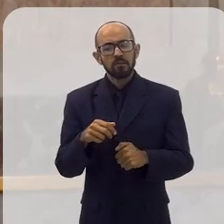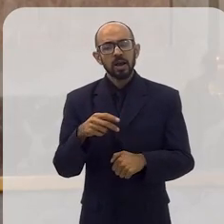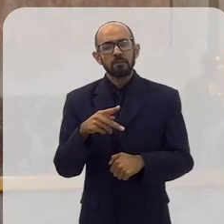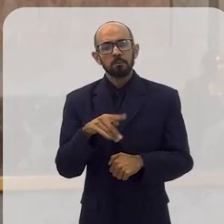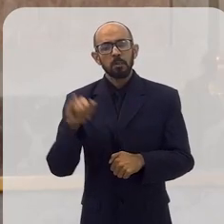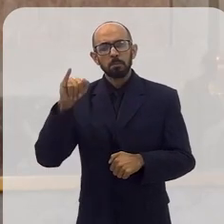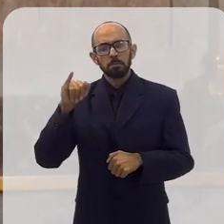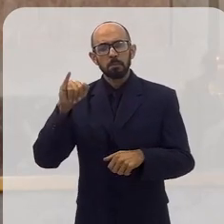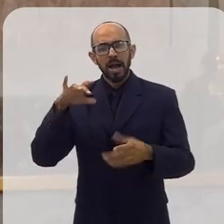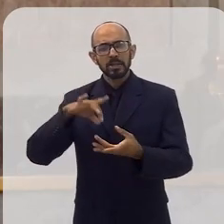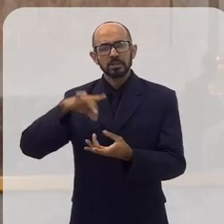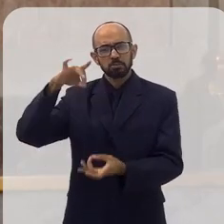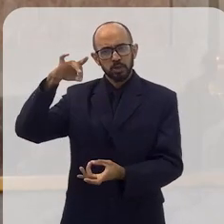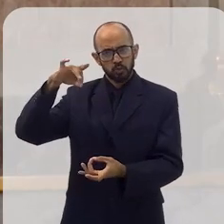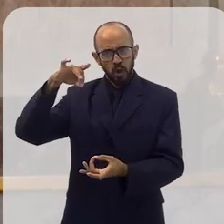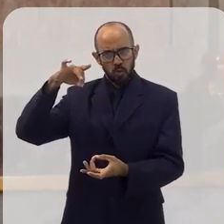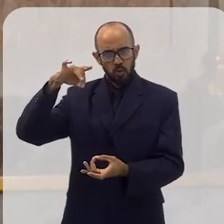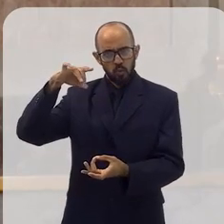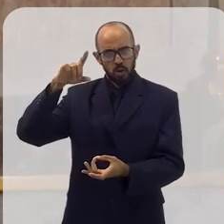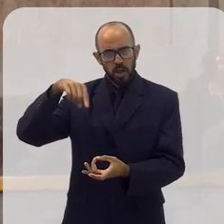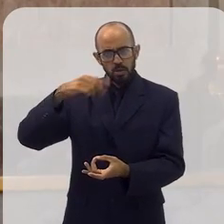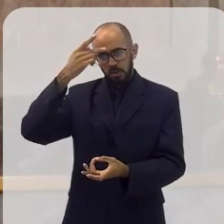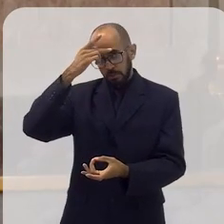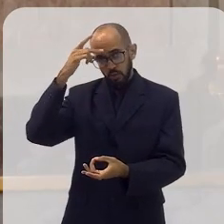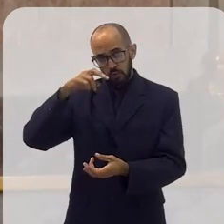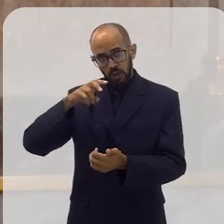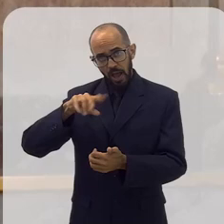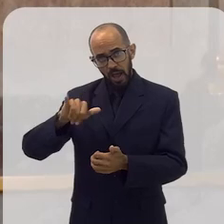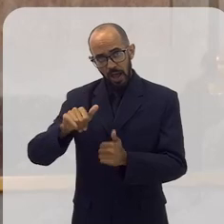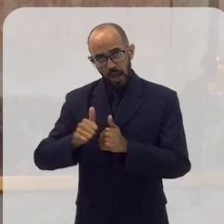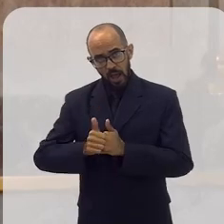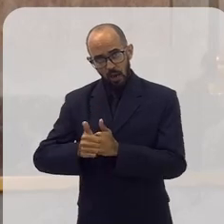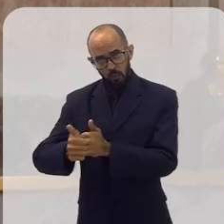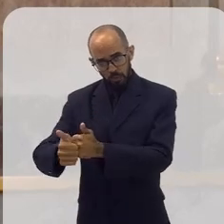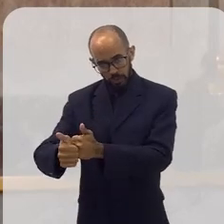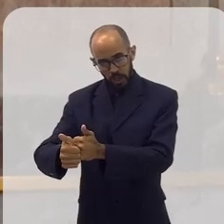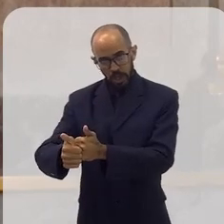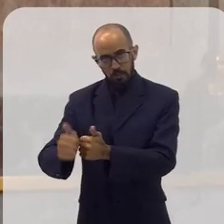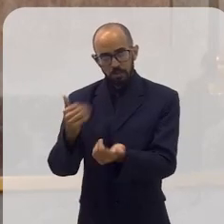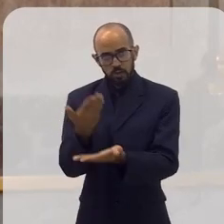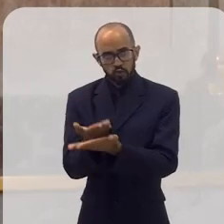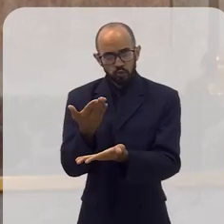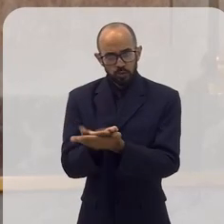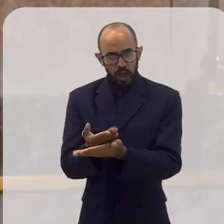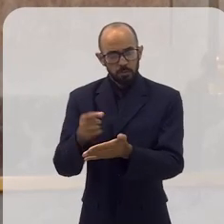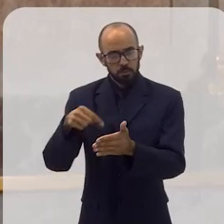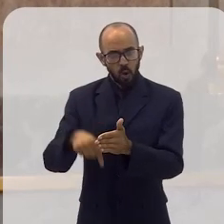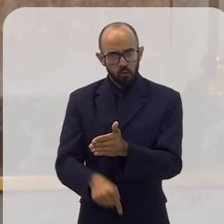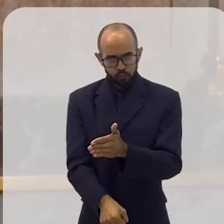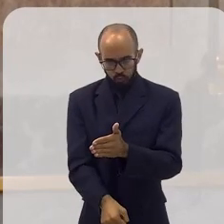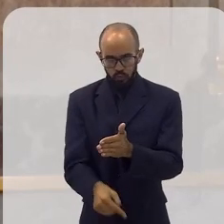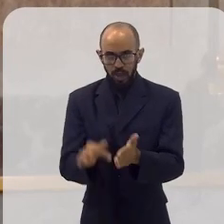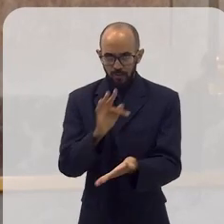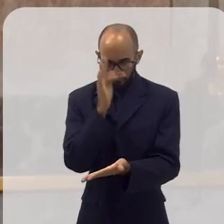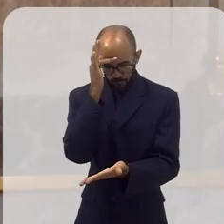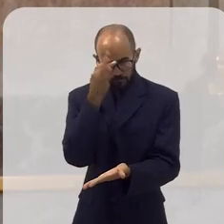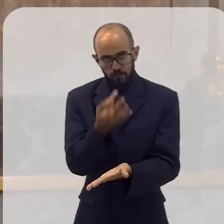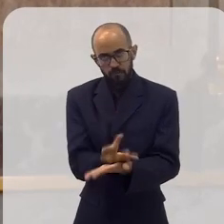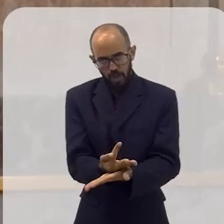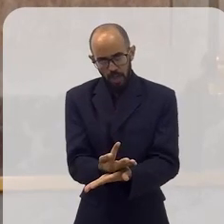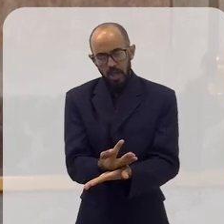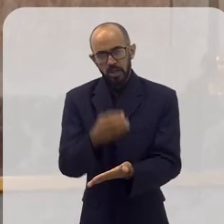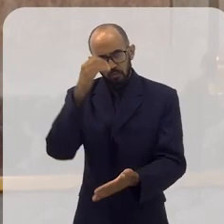para um pai espiritual. O pai espiritual vai acompanhar ele, vai aprofundar mais a fé